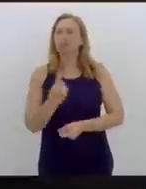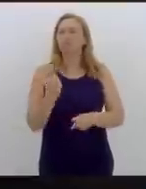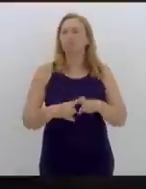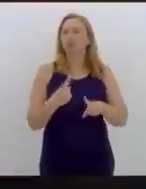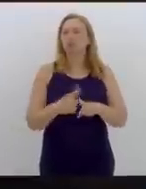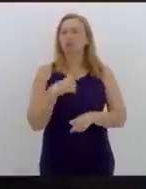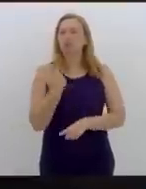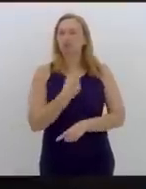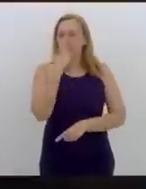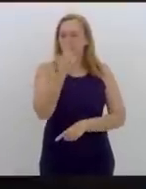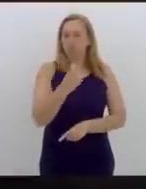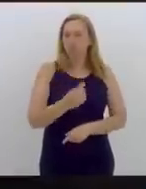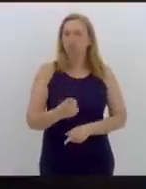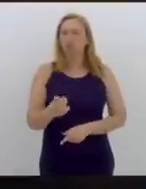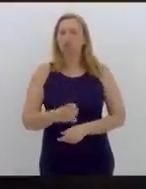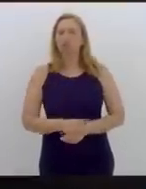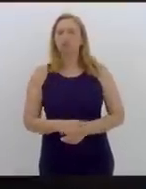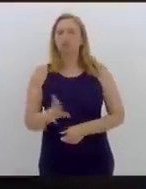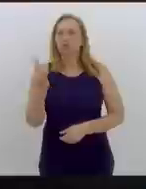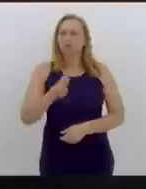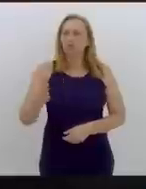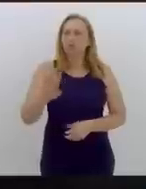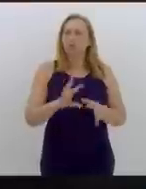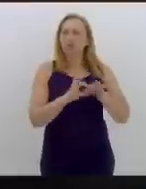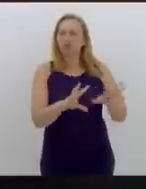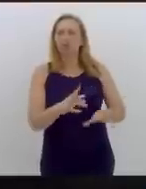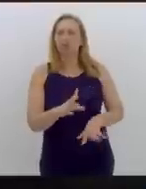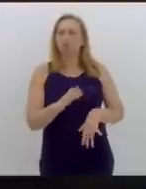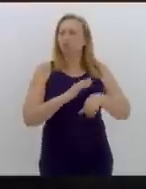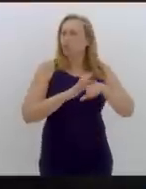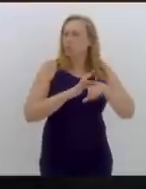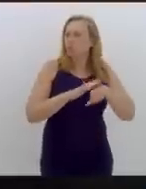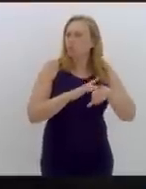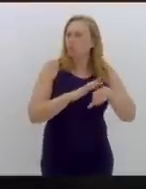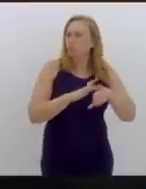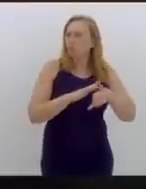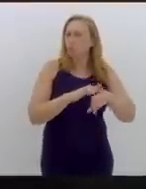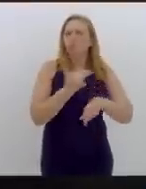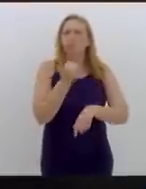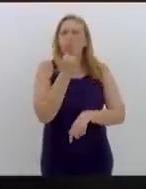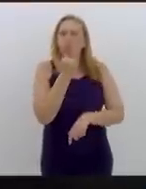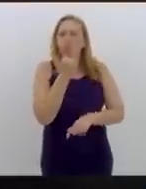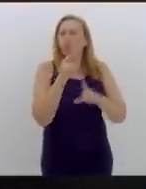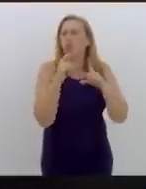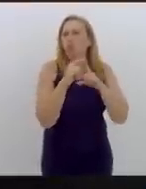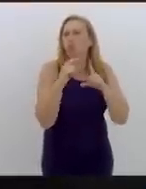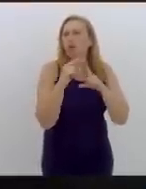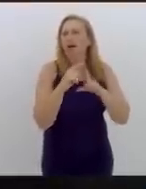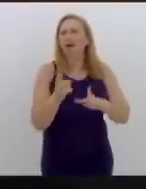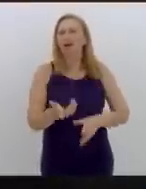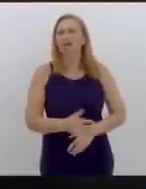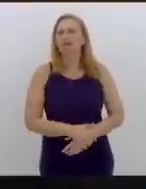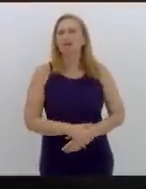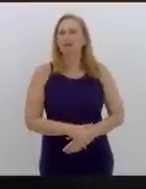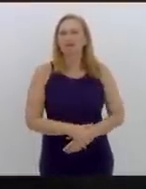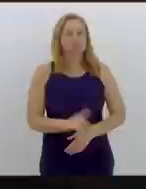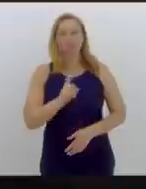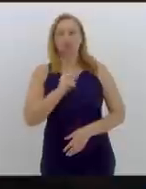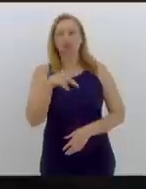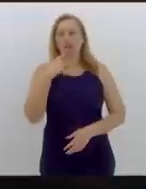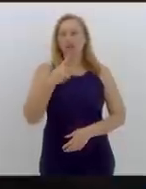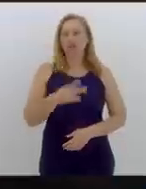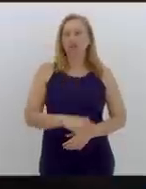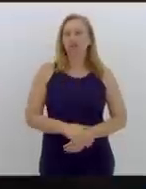nos usou nos deixou doente nos deixou me desculpem o termo não vou falar não